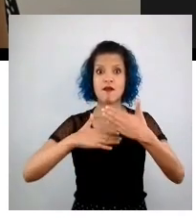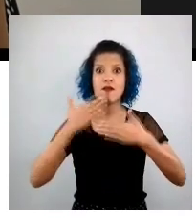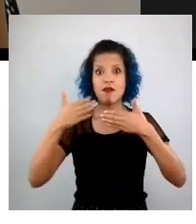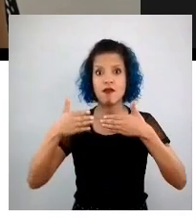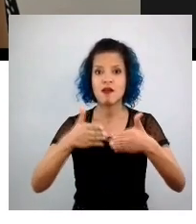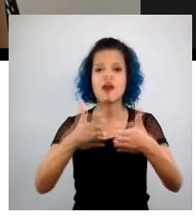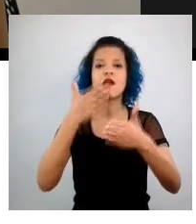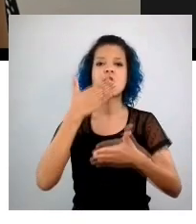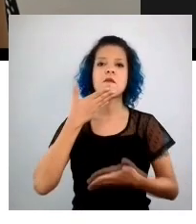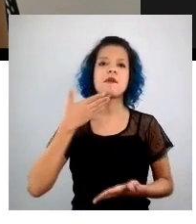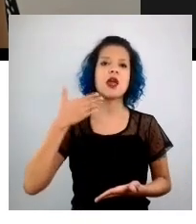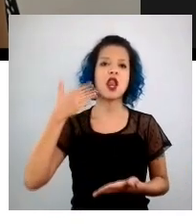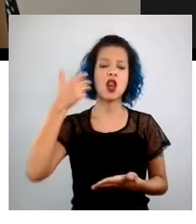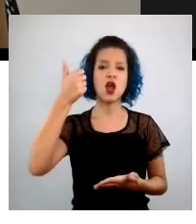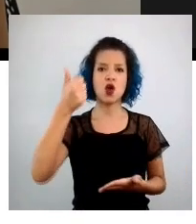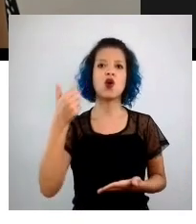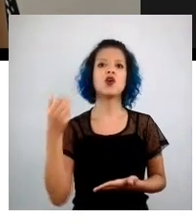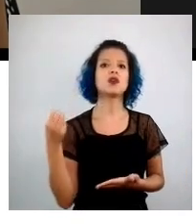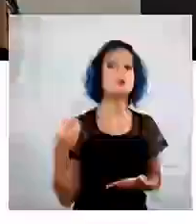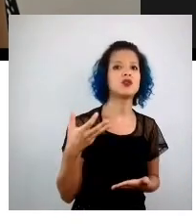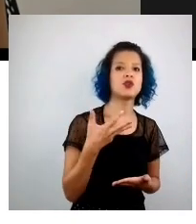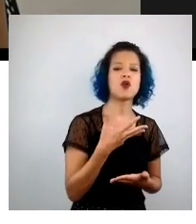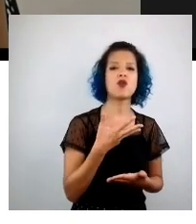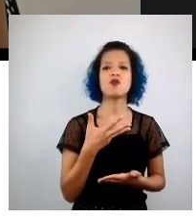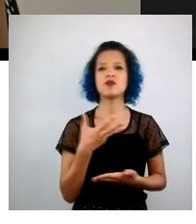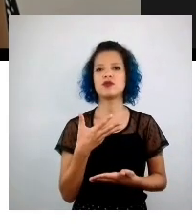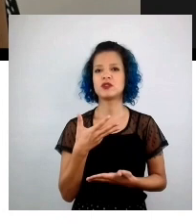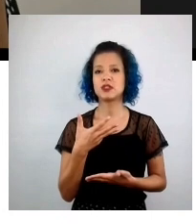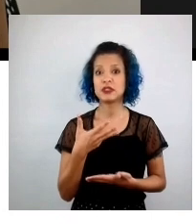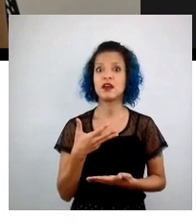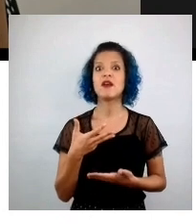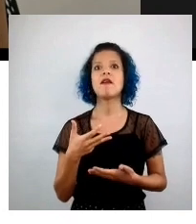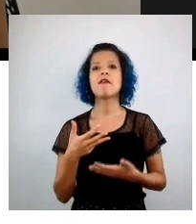ganha novos contornos quando ele está preenchido de novas